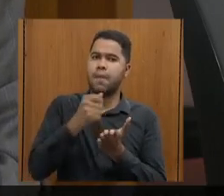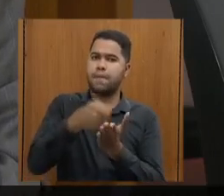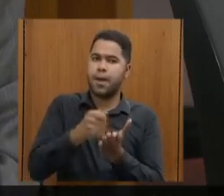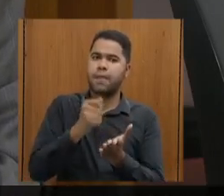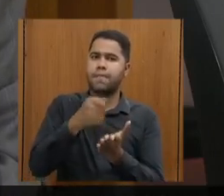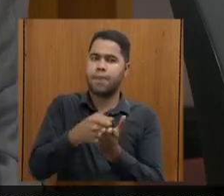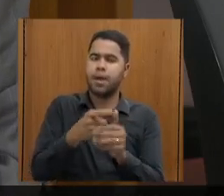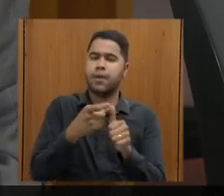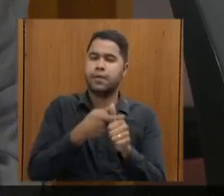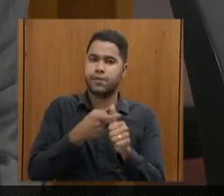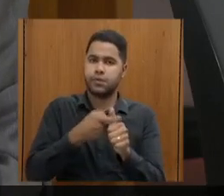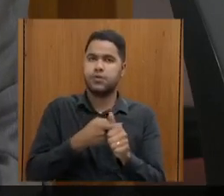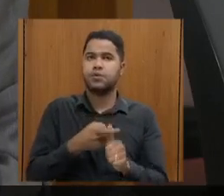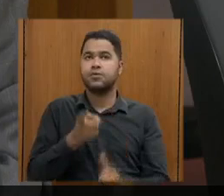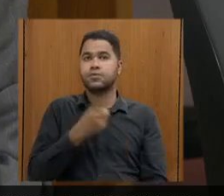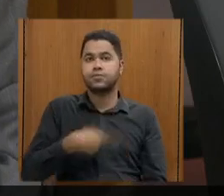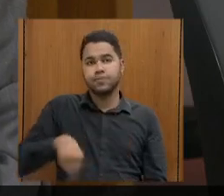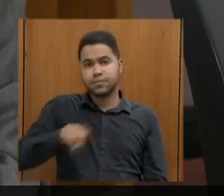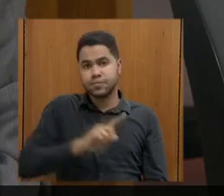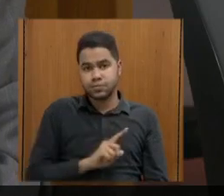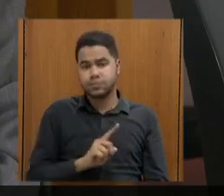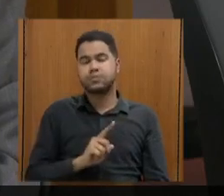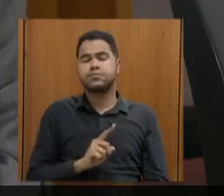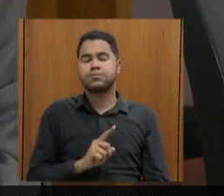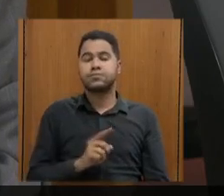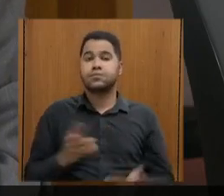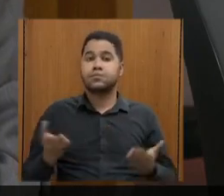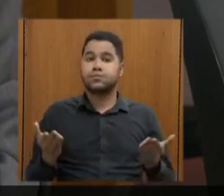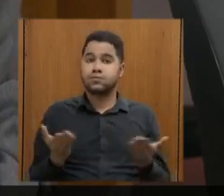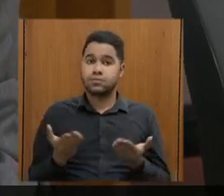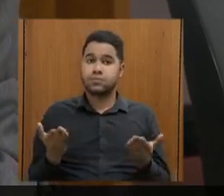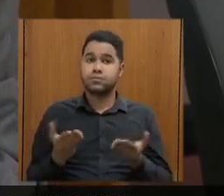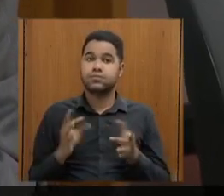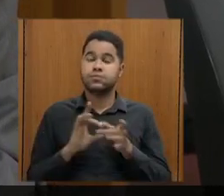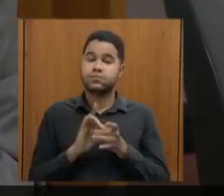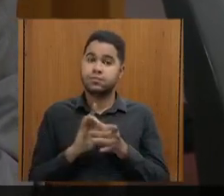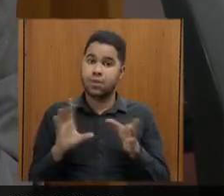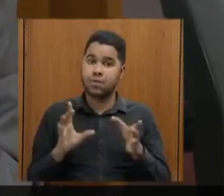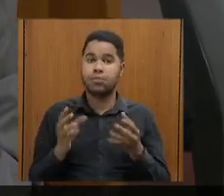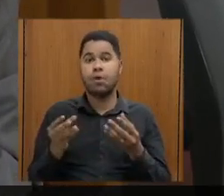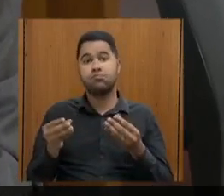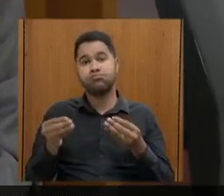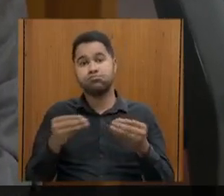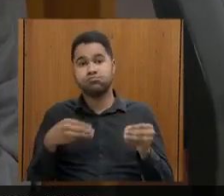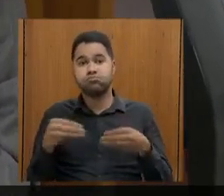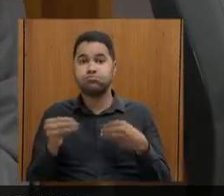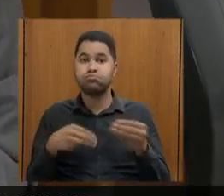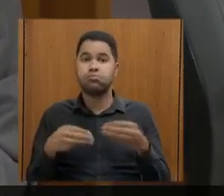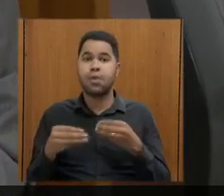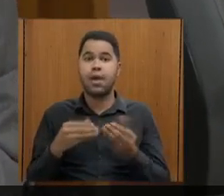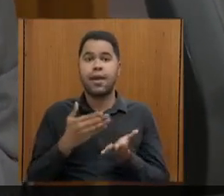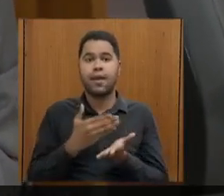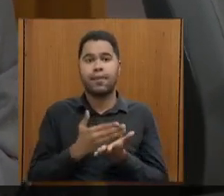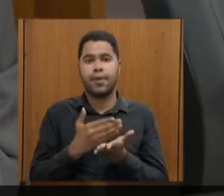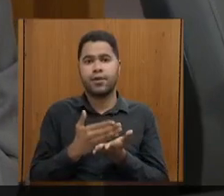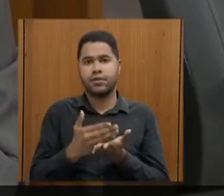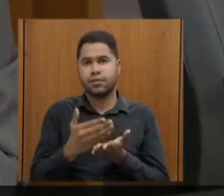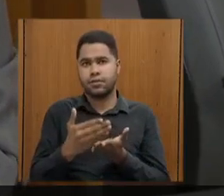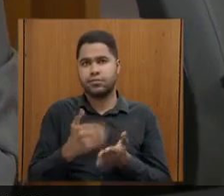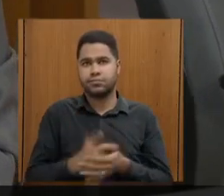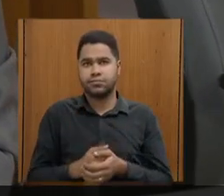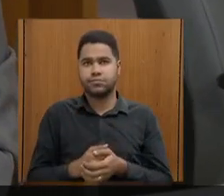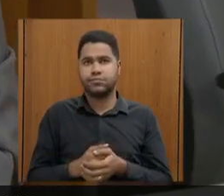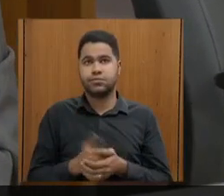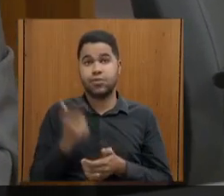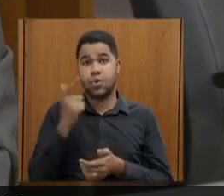as contas o que nós temos é hoje permitido e foi uma flexibilização é parcelar tá